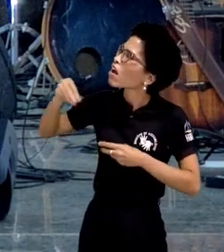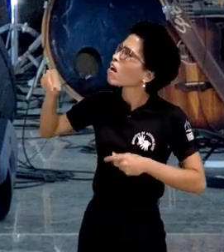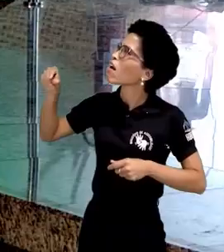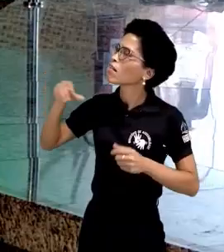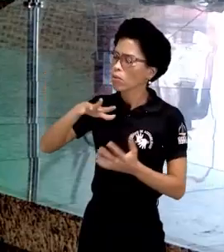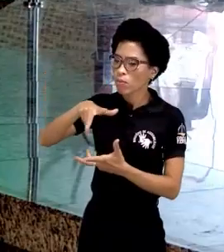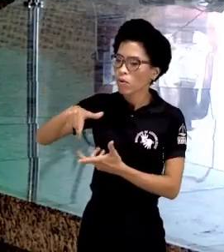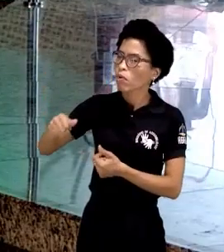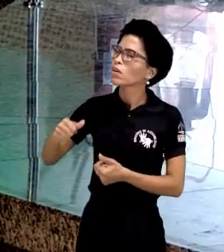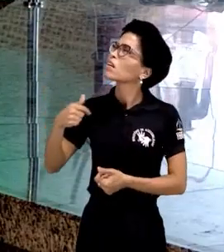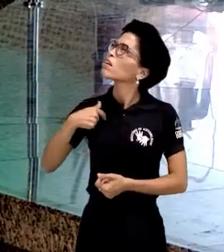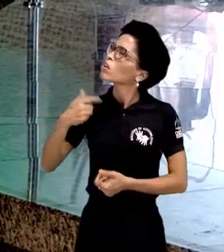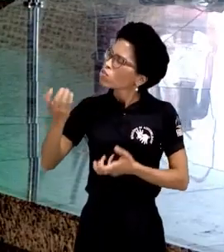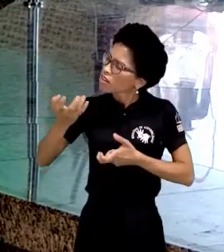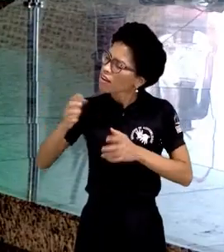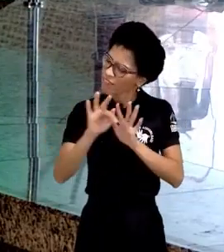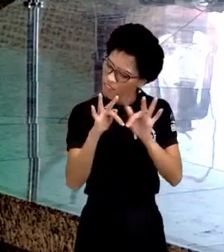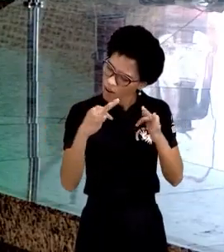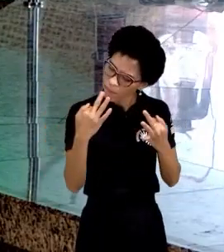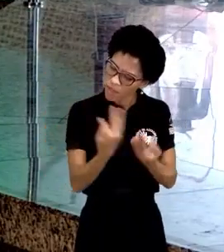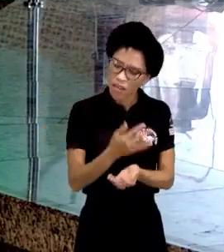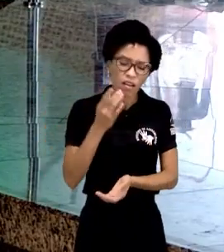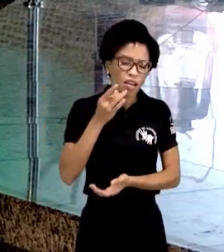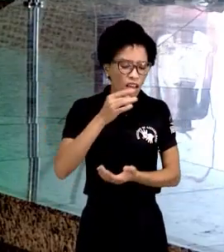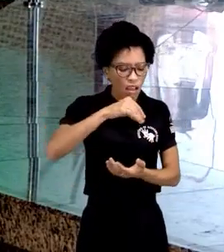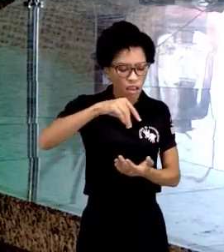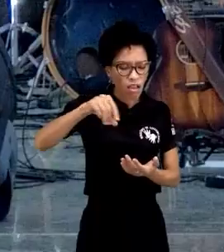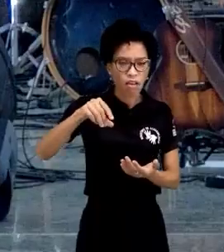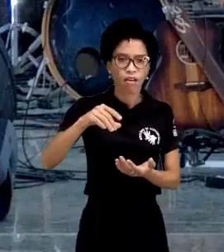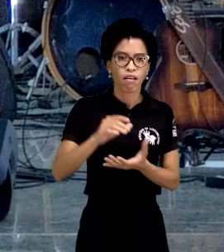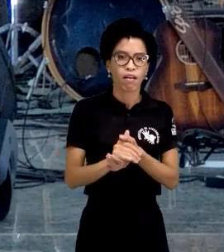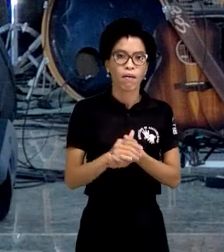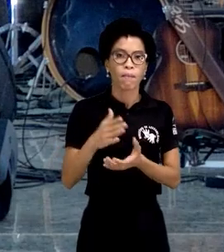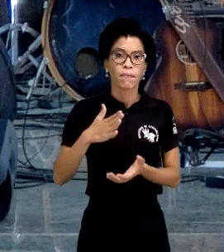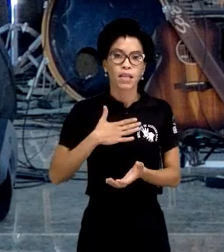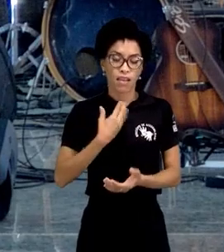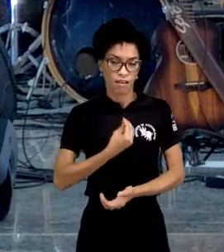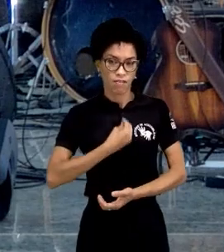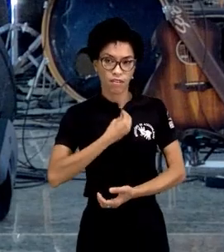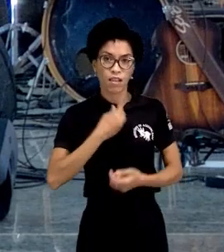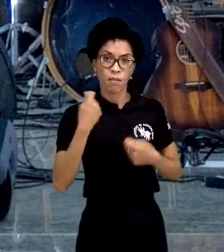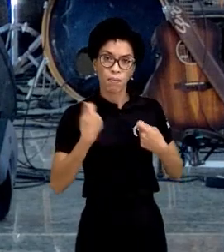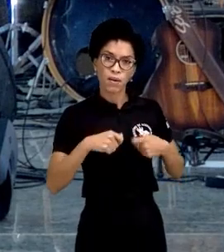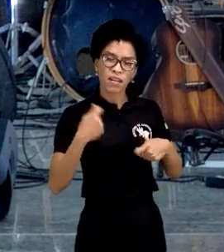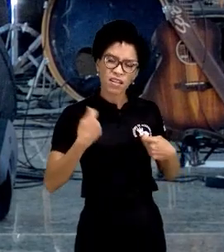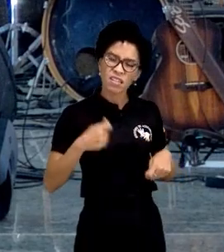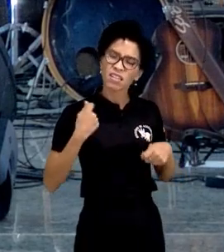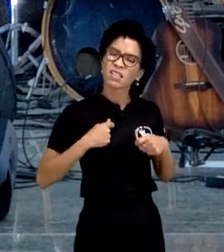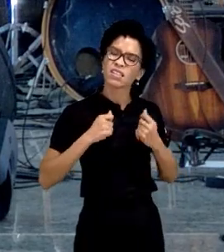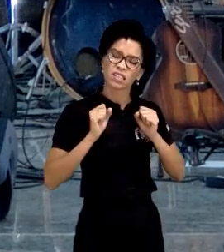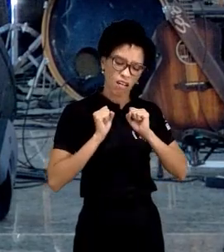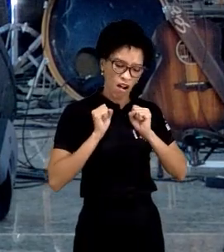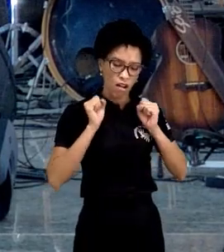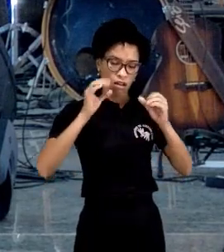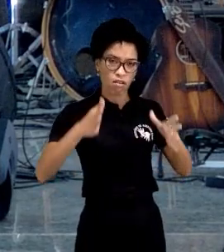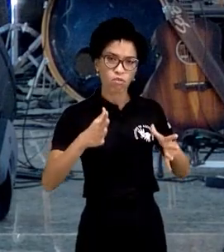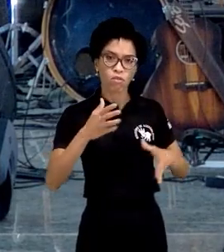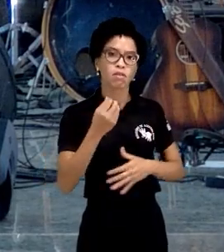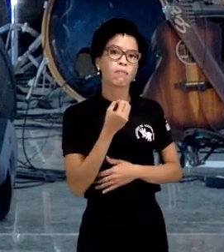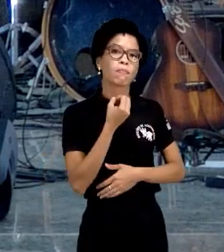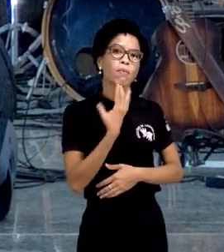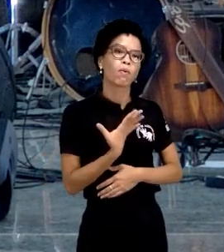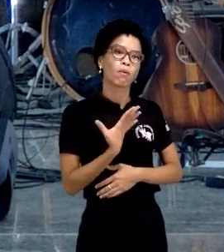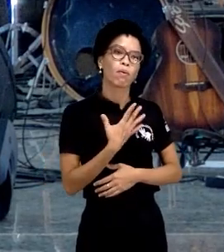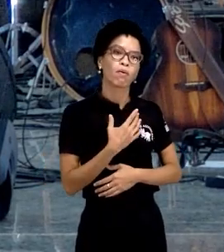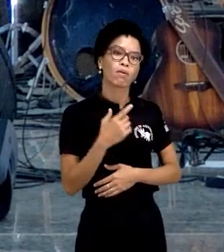promova boas obras. Nós sabemos que continuaremos lutando contra a nossa natureza pecaminosa. Nós iremos